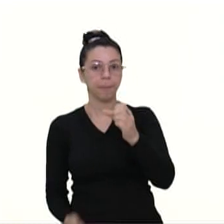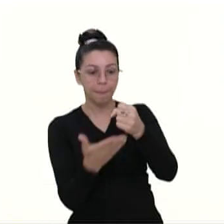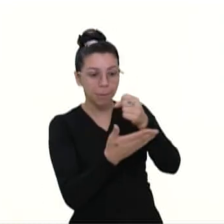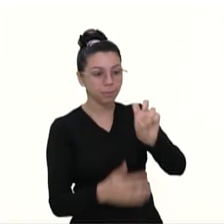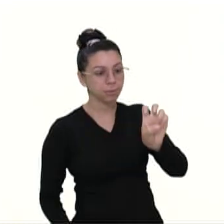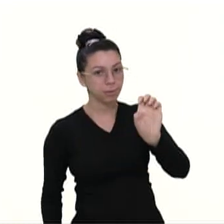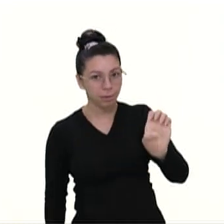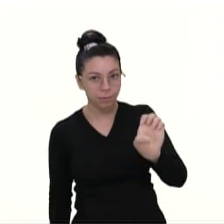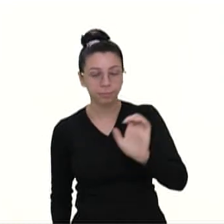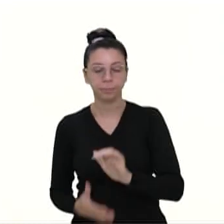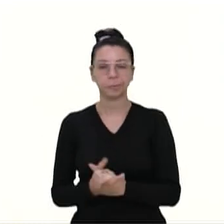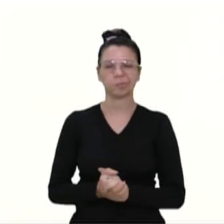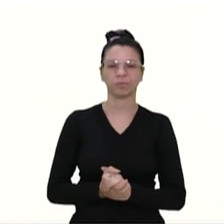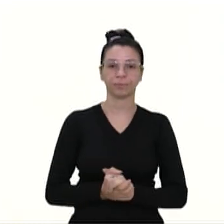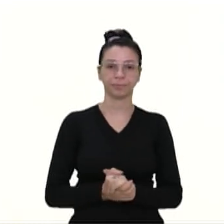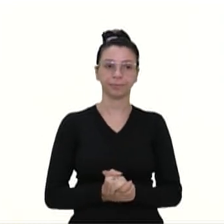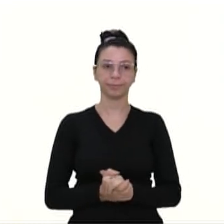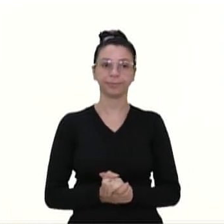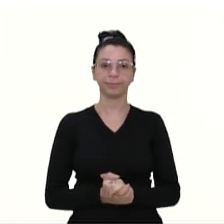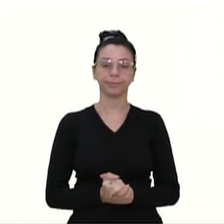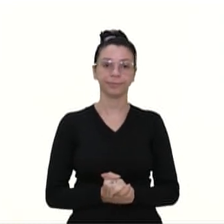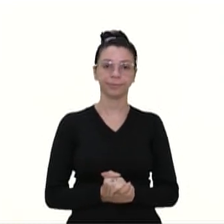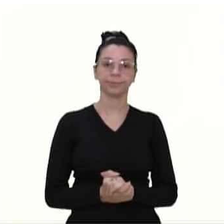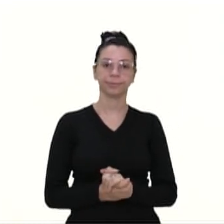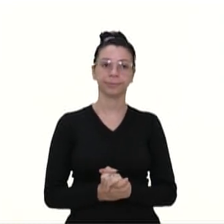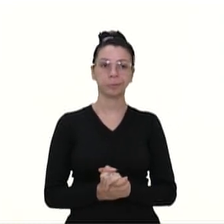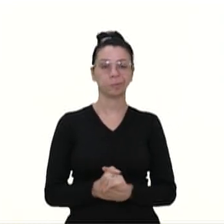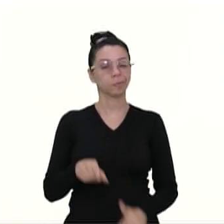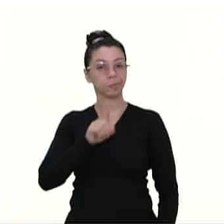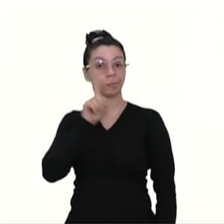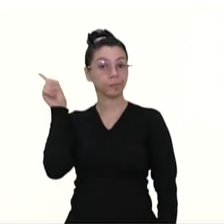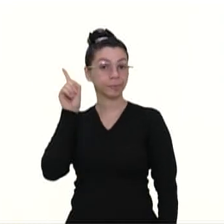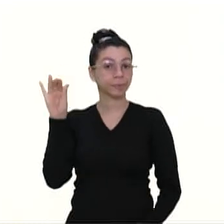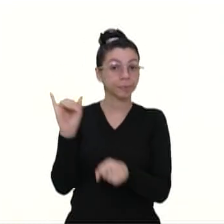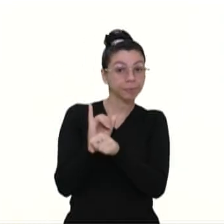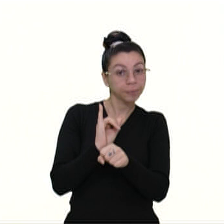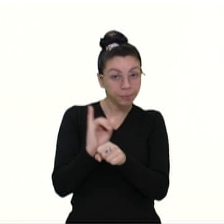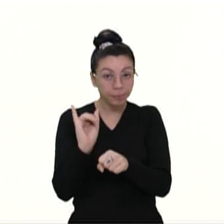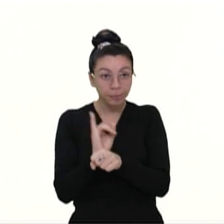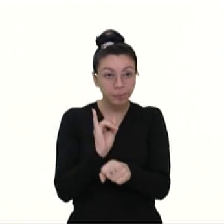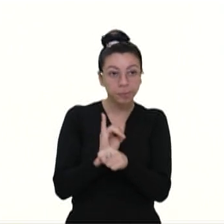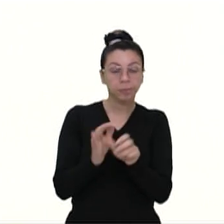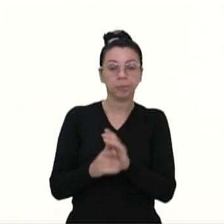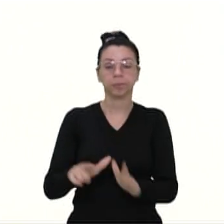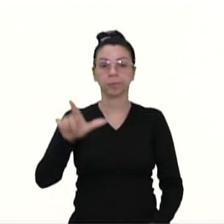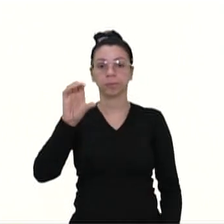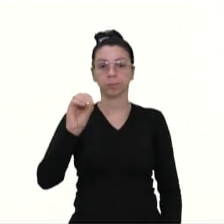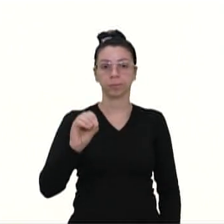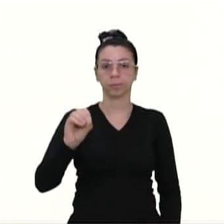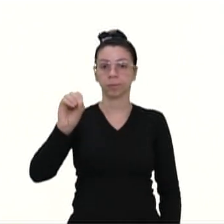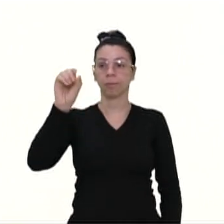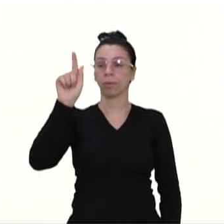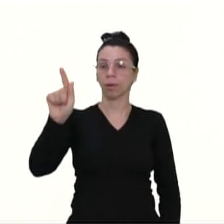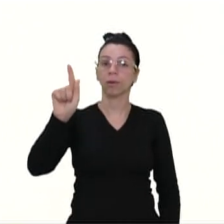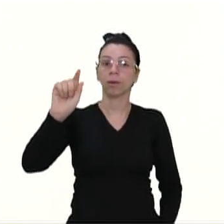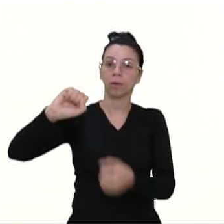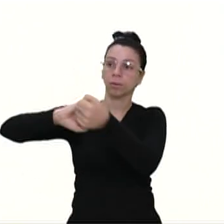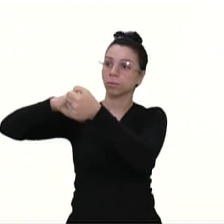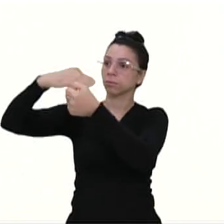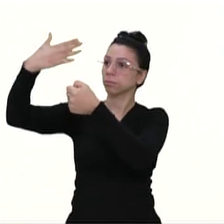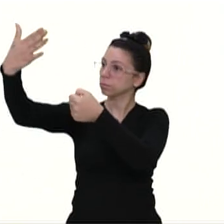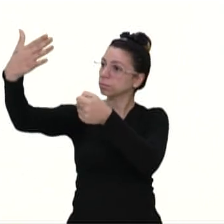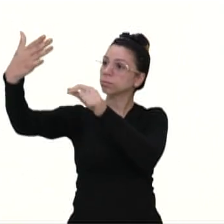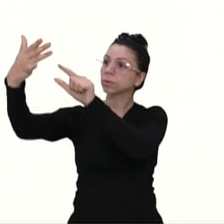do quociente, subtração dos logaritmos. E aqui a gente usa a técnica. O logaritmando está com expoente. A gente passa esse